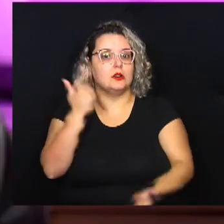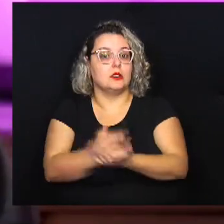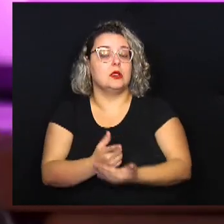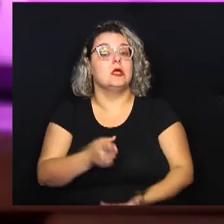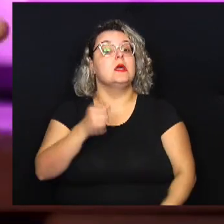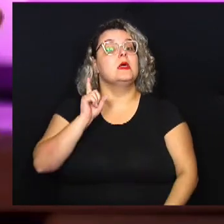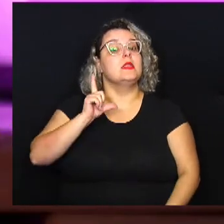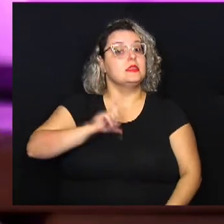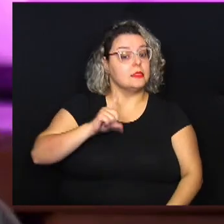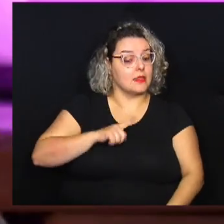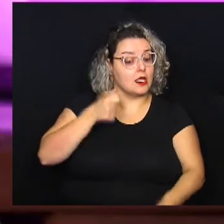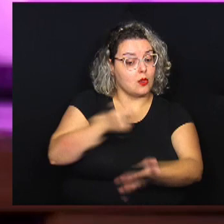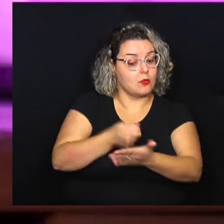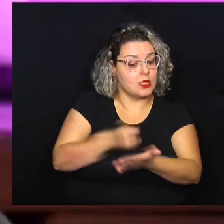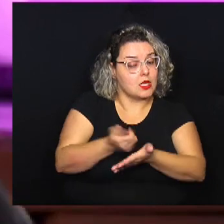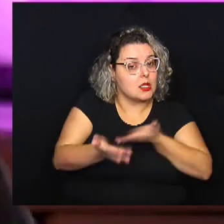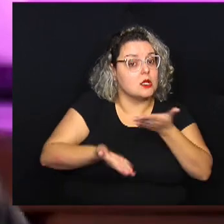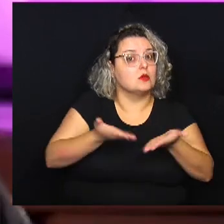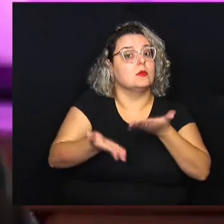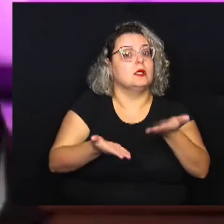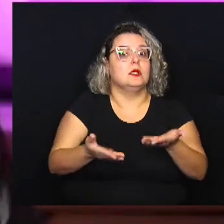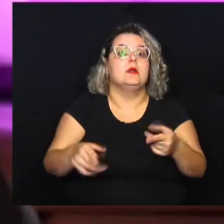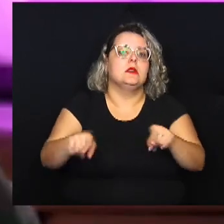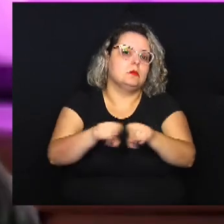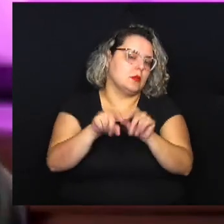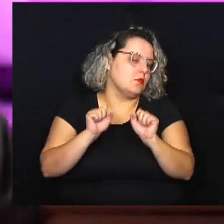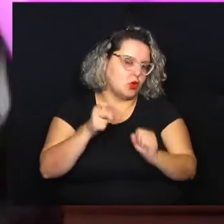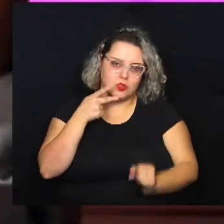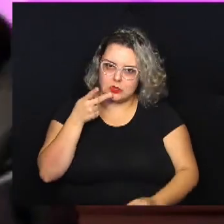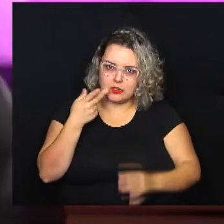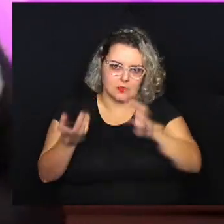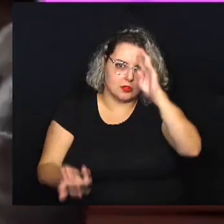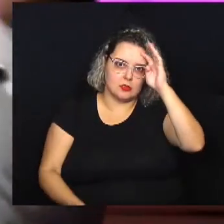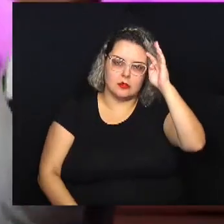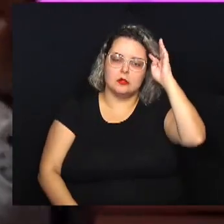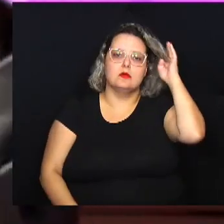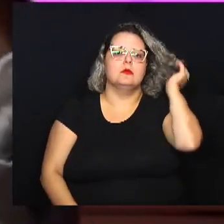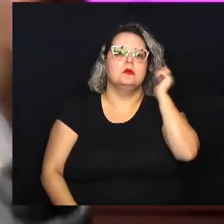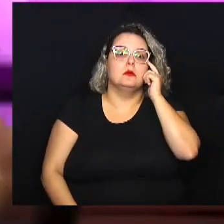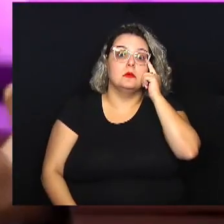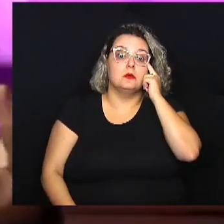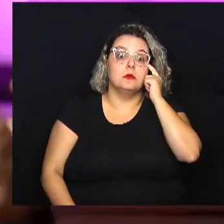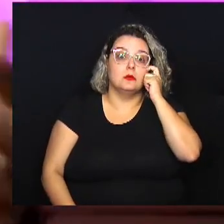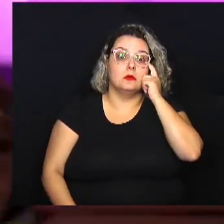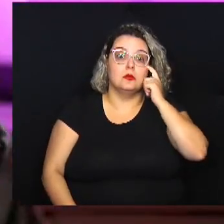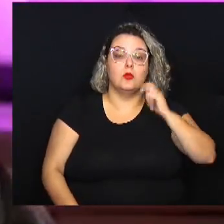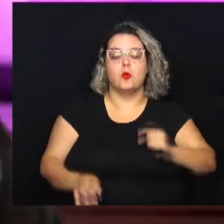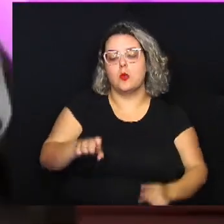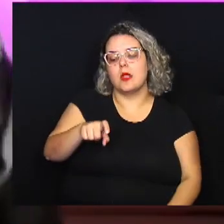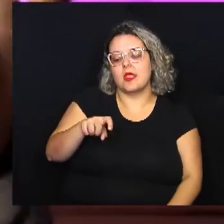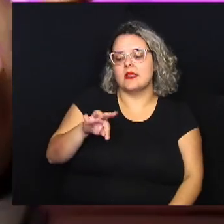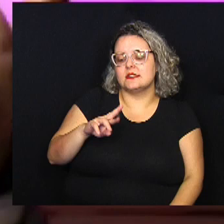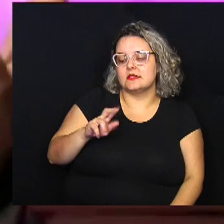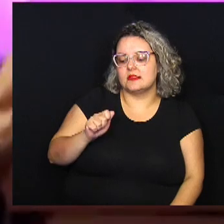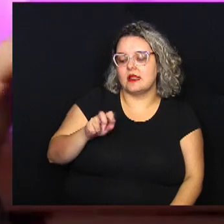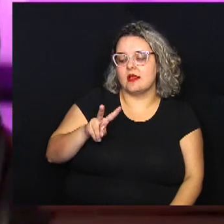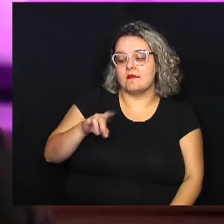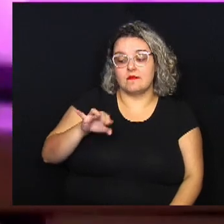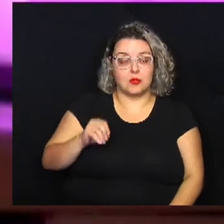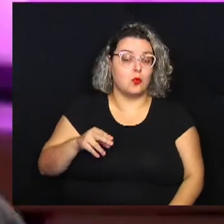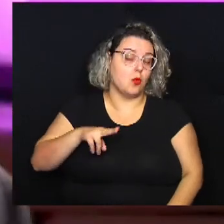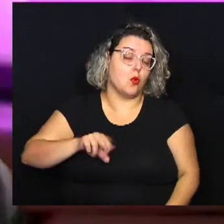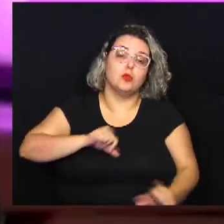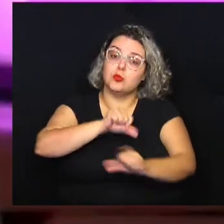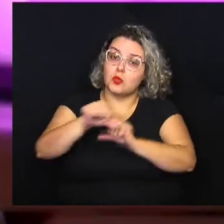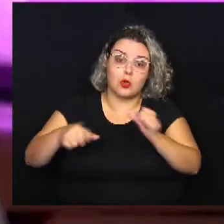dever de cuidar. Inclusive, a gente pode falar, ir além do extravio da mala, ou então troca de mala, a gente pode